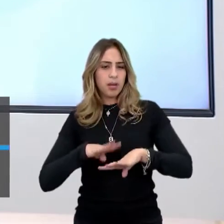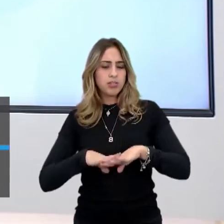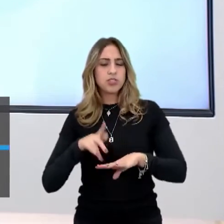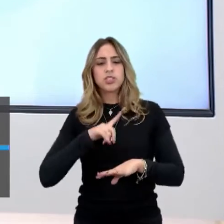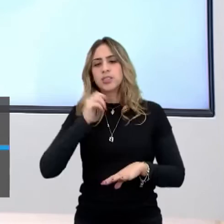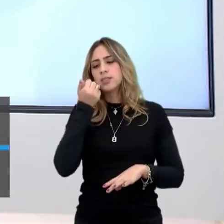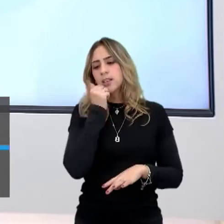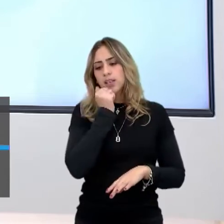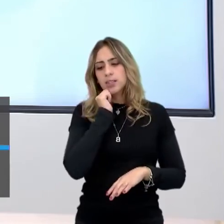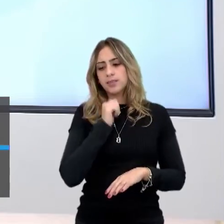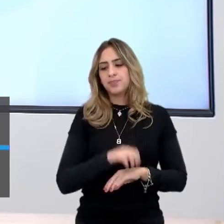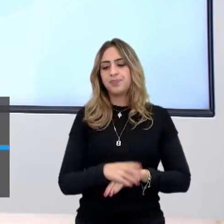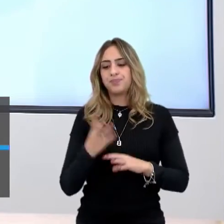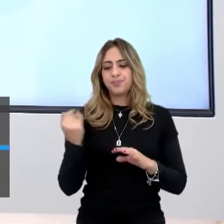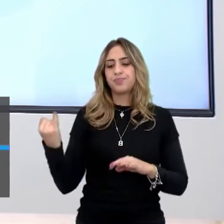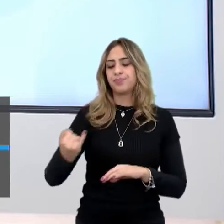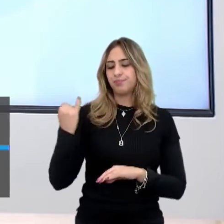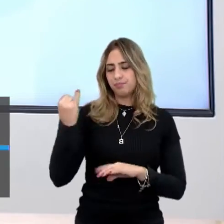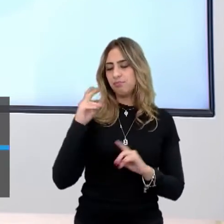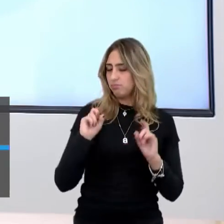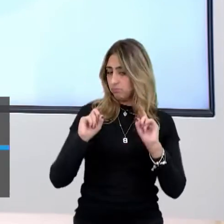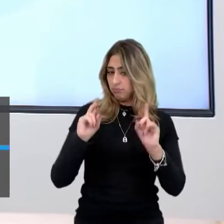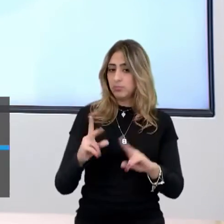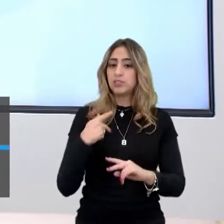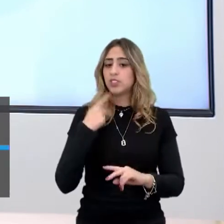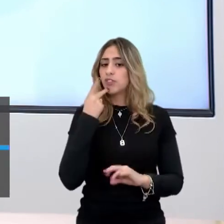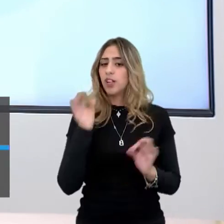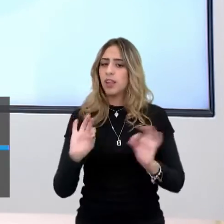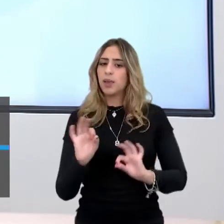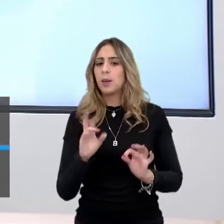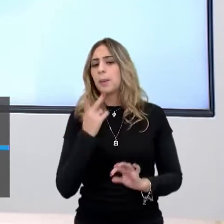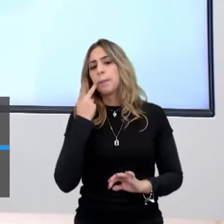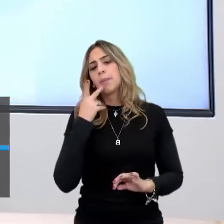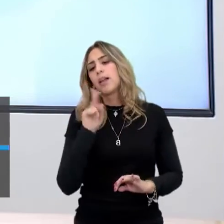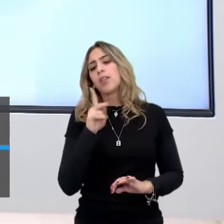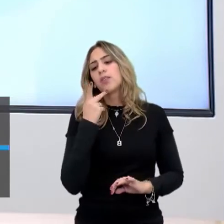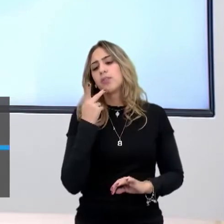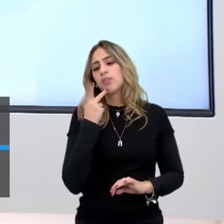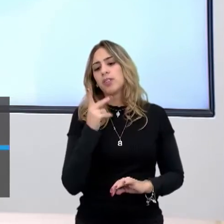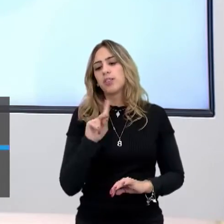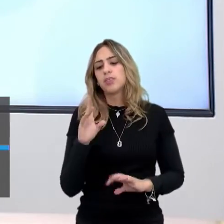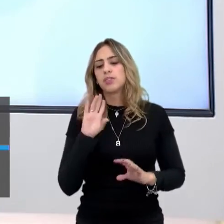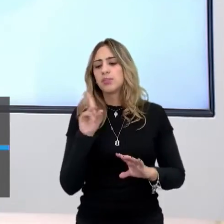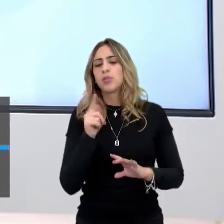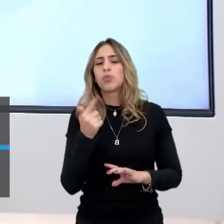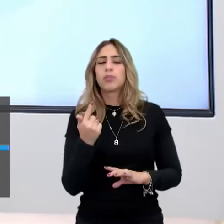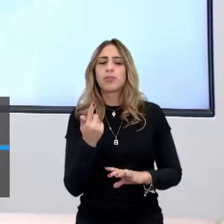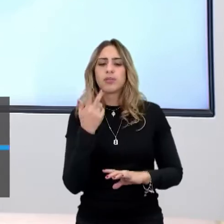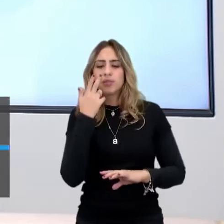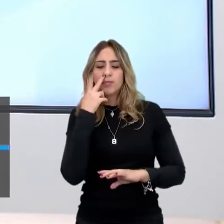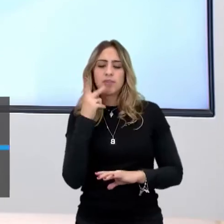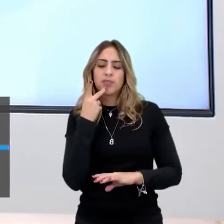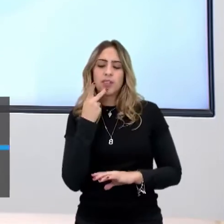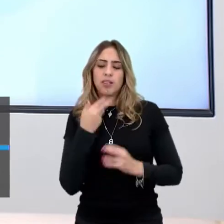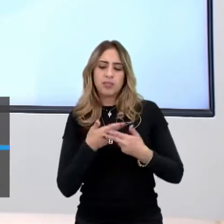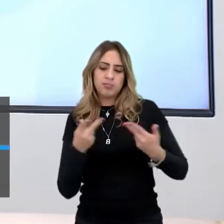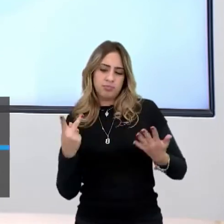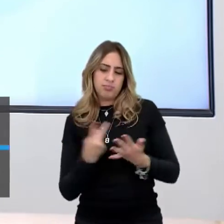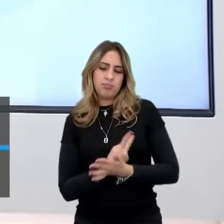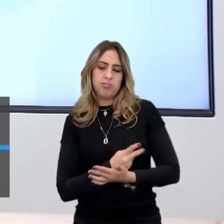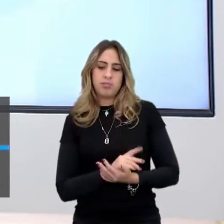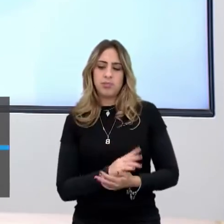ciências muito importantes, tá ok? Não vou citar aí nenhum para não ser injusto, tá ok? Alguns